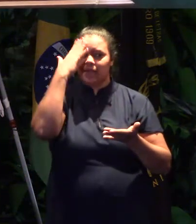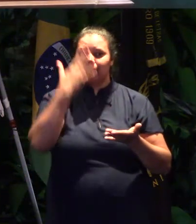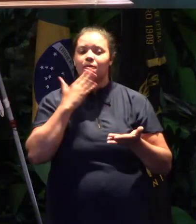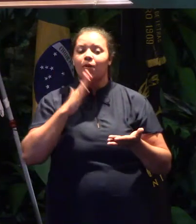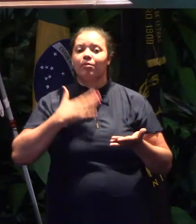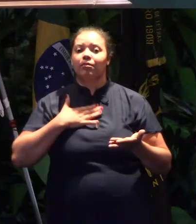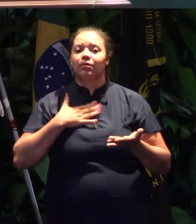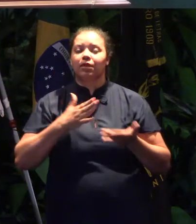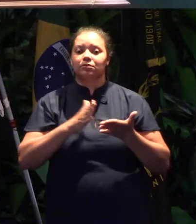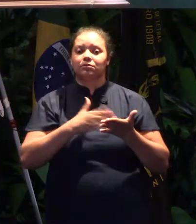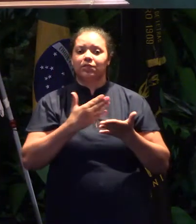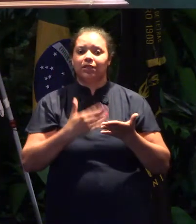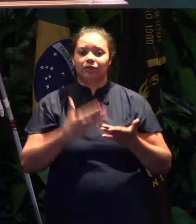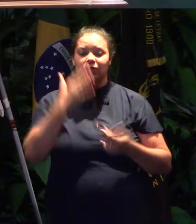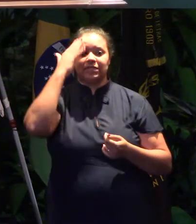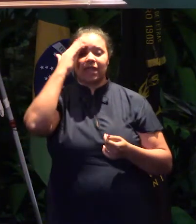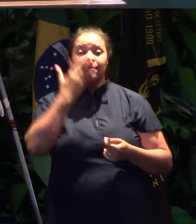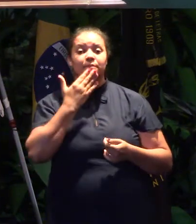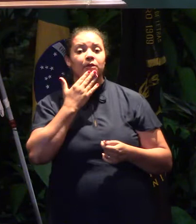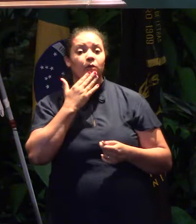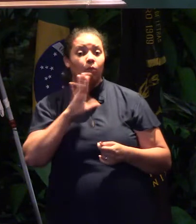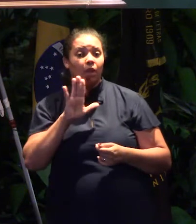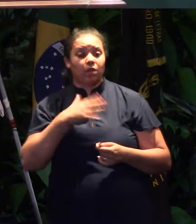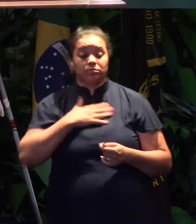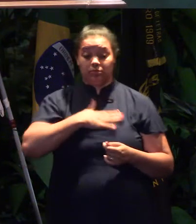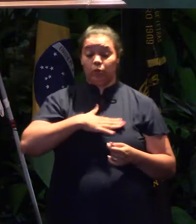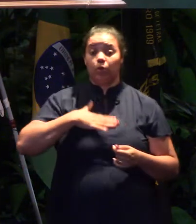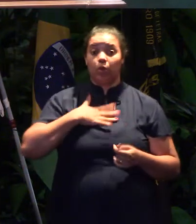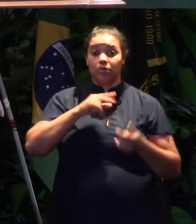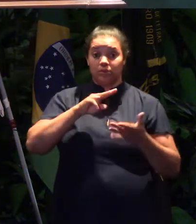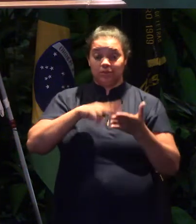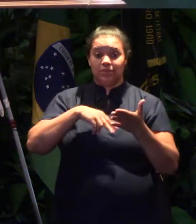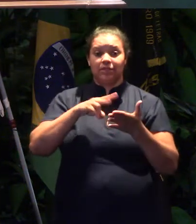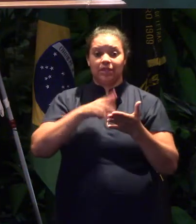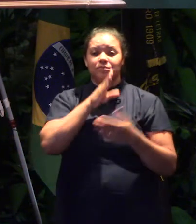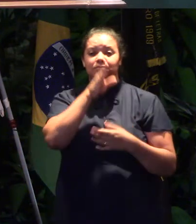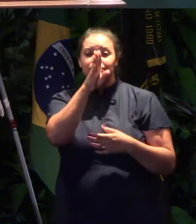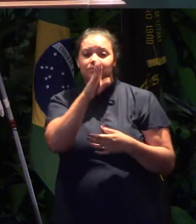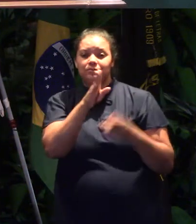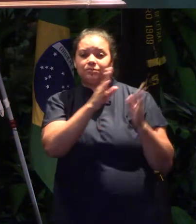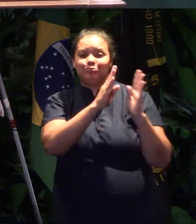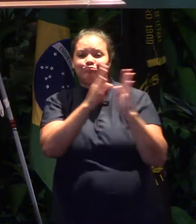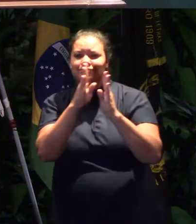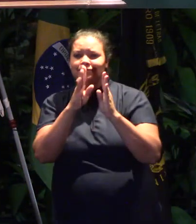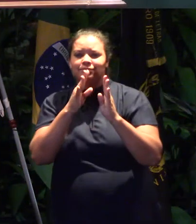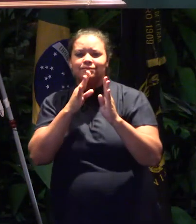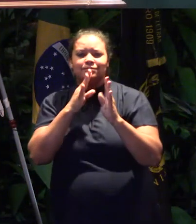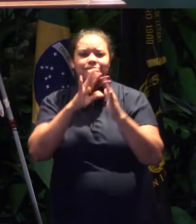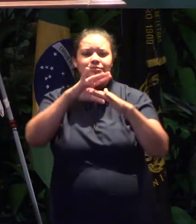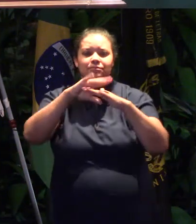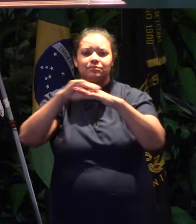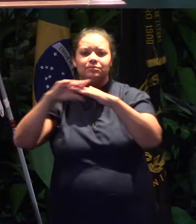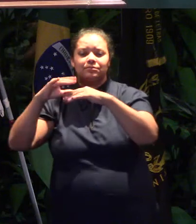dele, ele sabe qual é o livro que ele gosta de ler. Na livraria, ele reconhece os livros. Eu